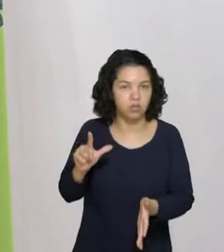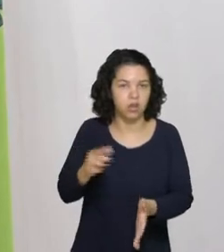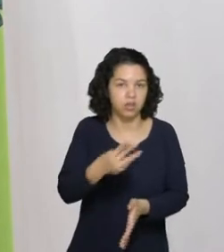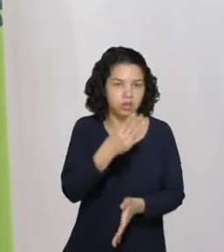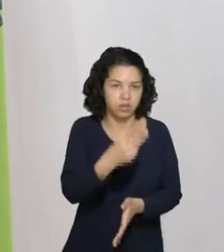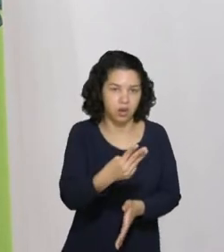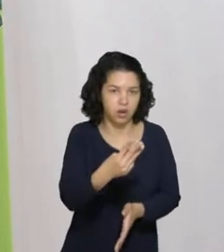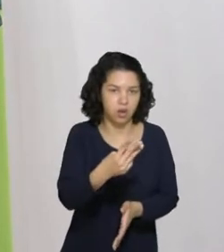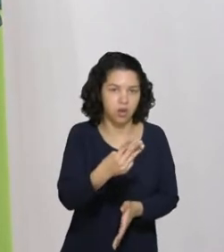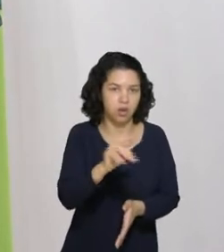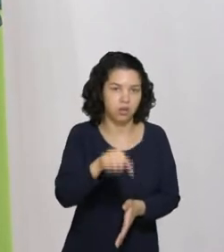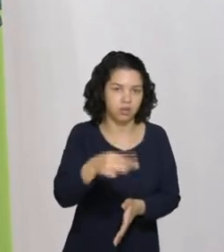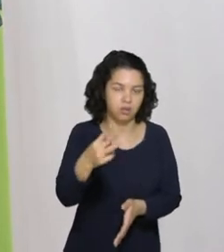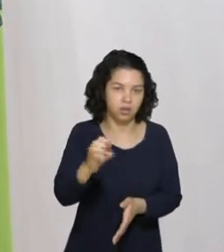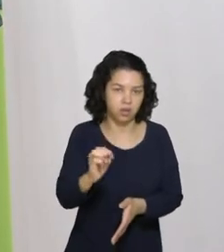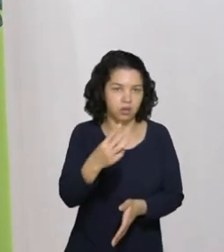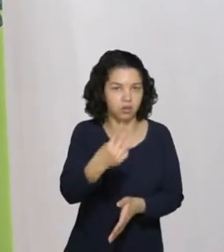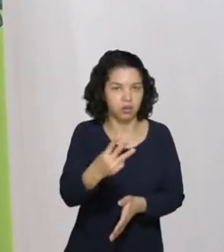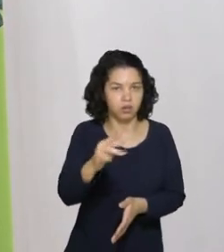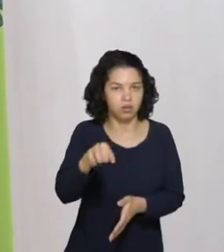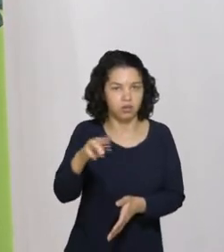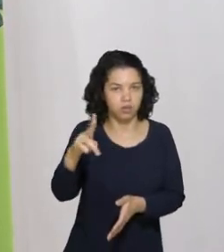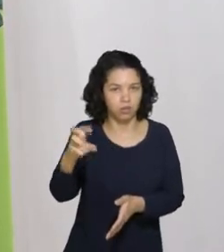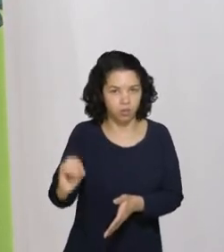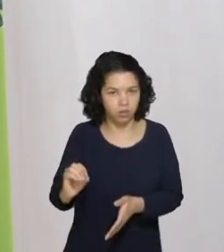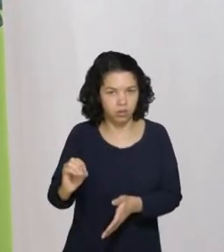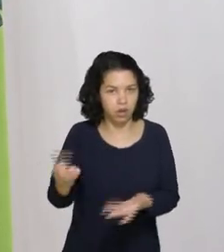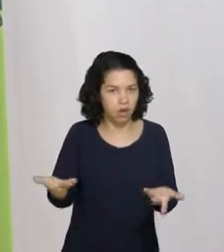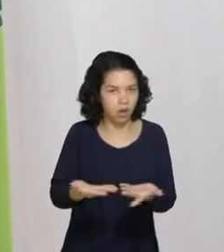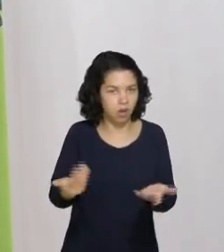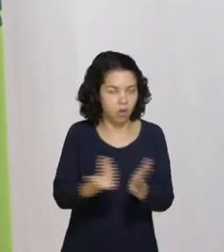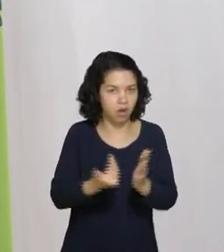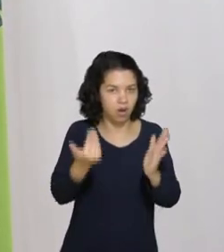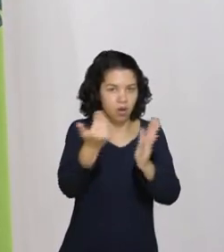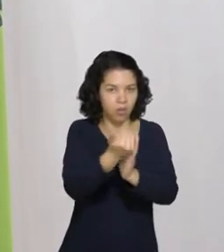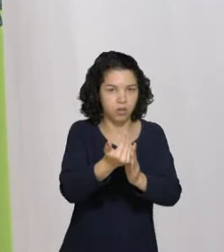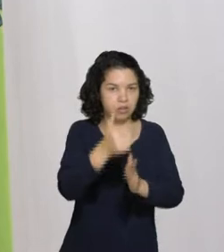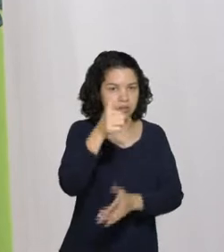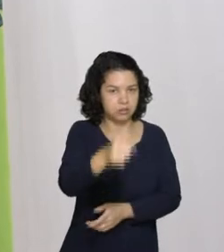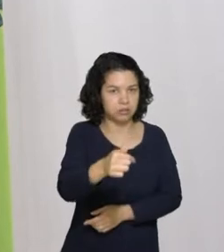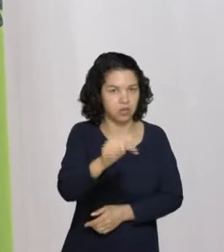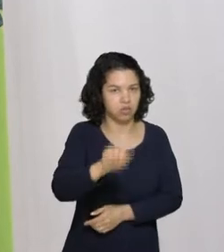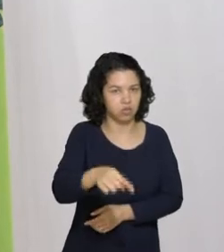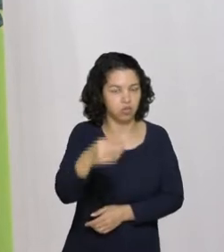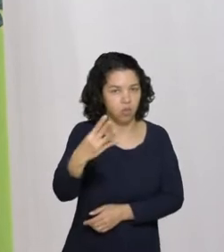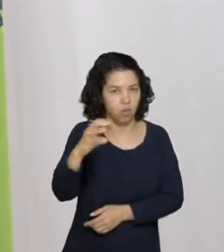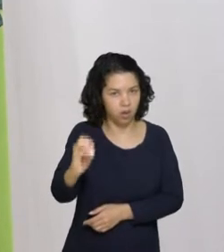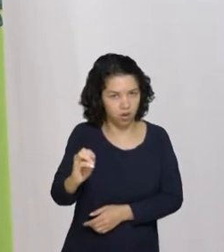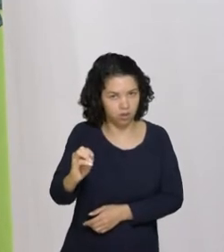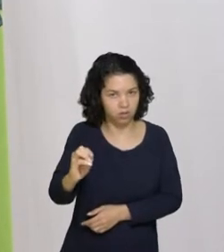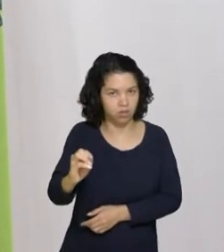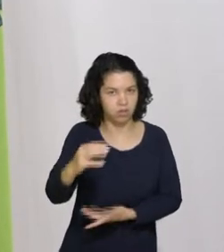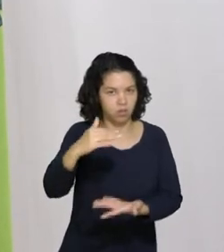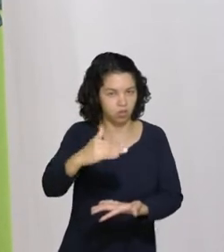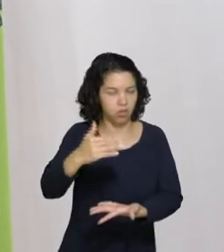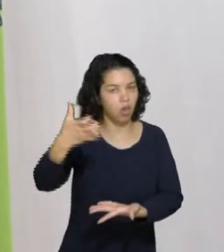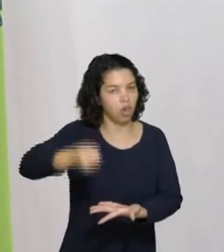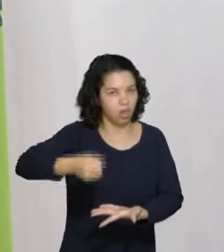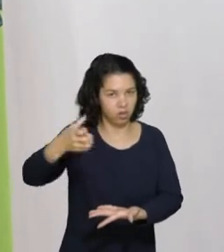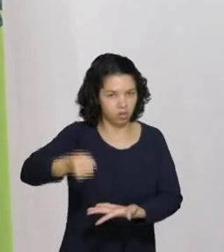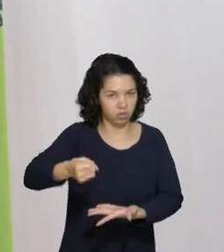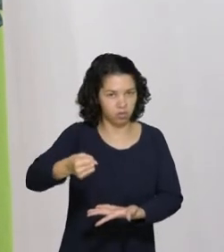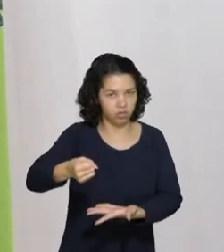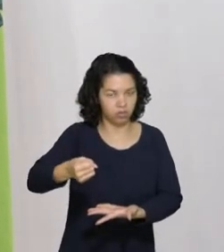R$ 3,30, R$ 3,50, e agora está pagando R$ 7,40 no litro de leite. Então, se